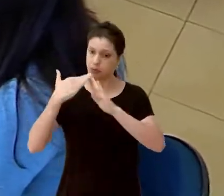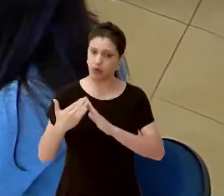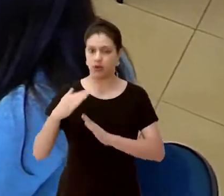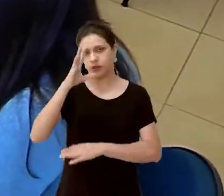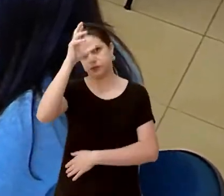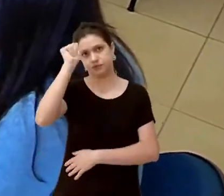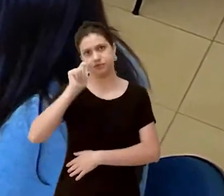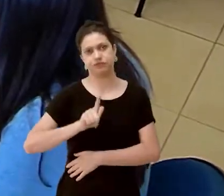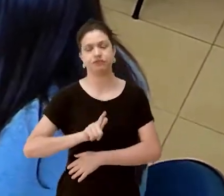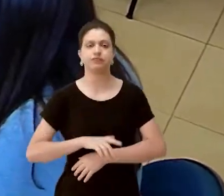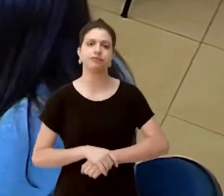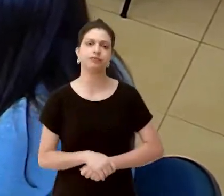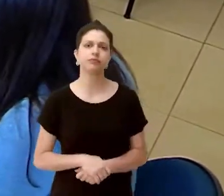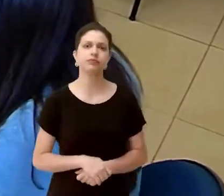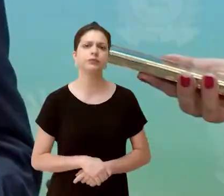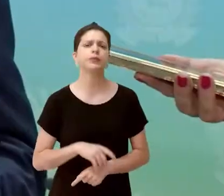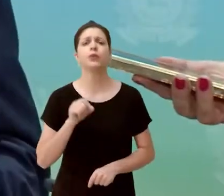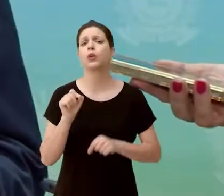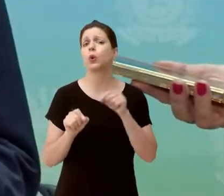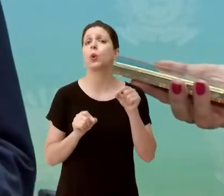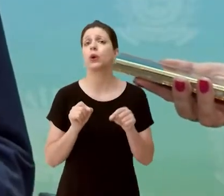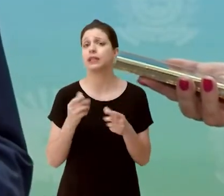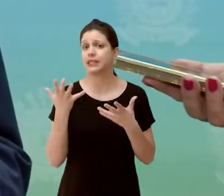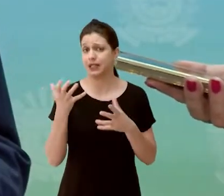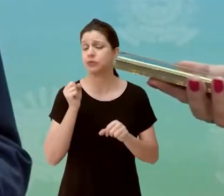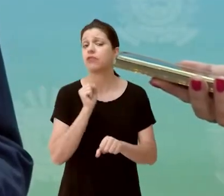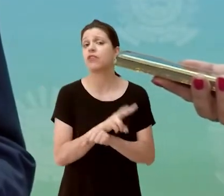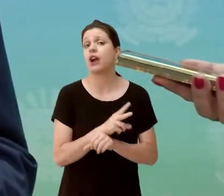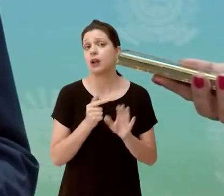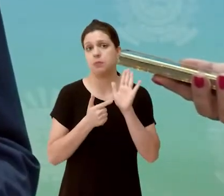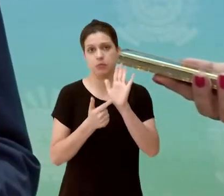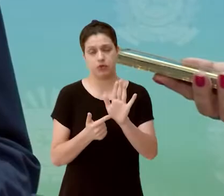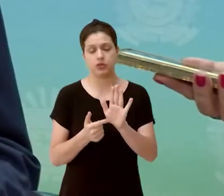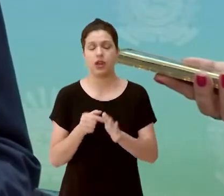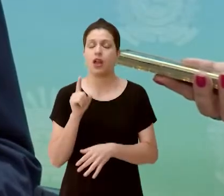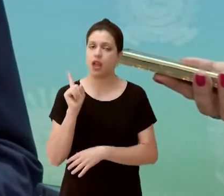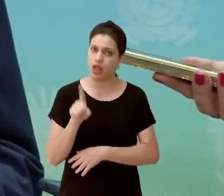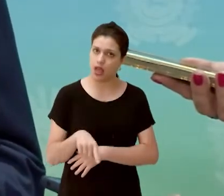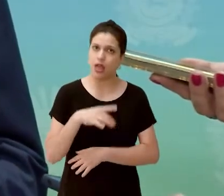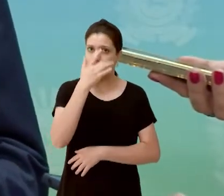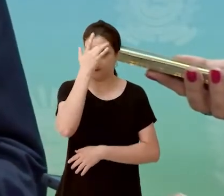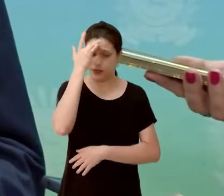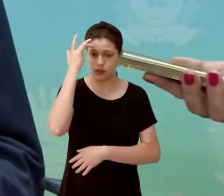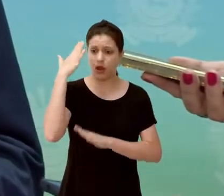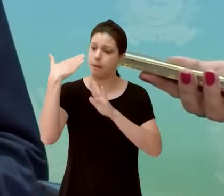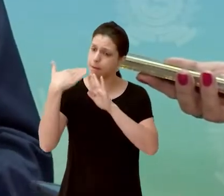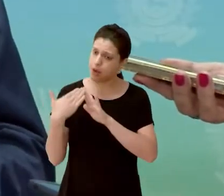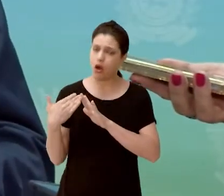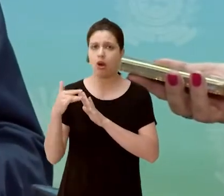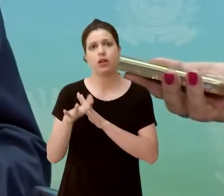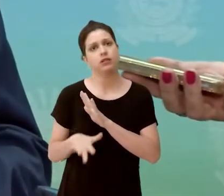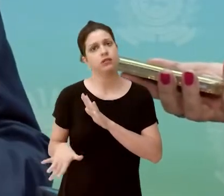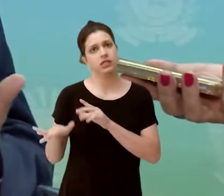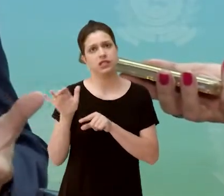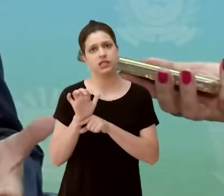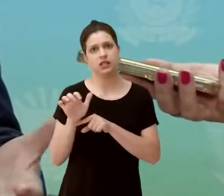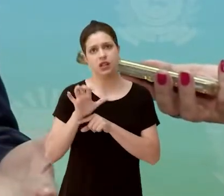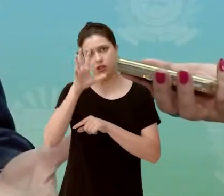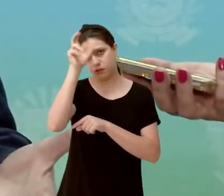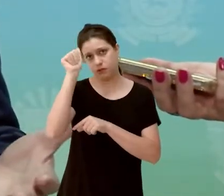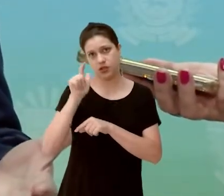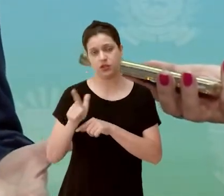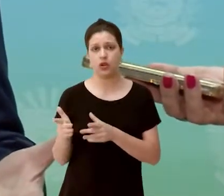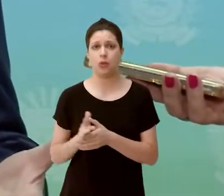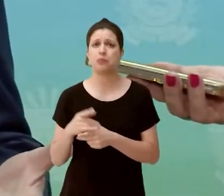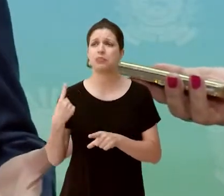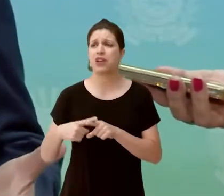candidatos residentes em Mato Grosso do Sul. O que a gente está querendo contemplar com essas vagas? Exatamente as pessoas que moram no estado